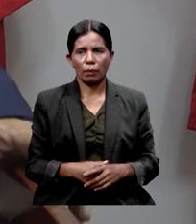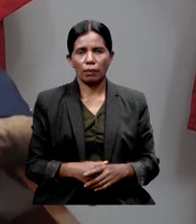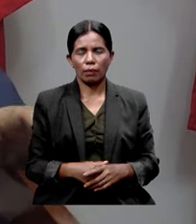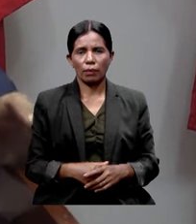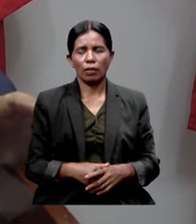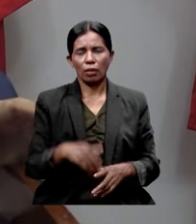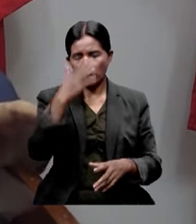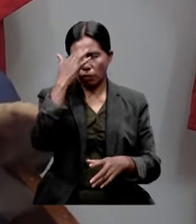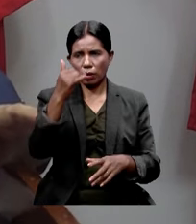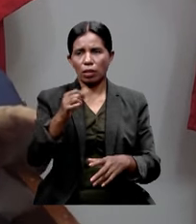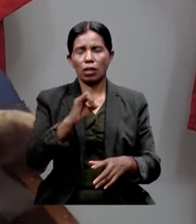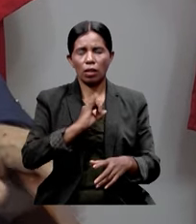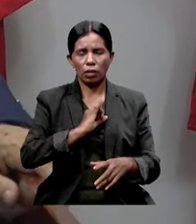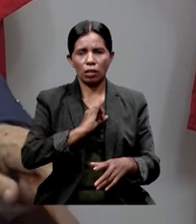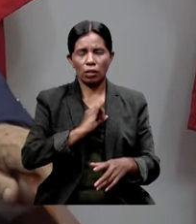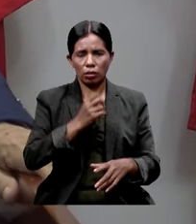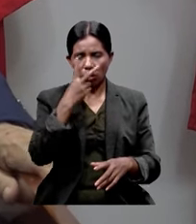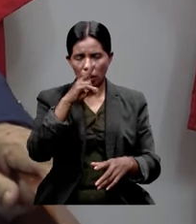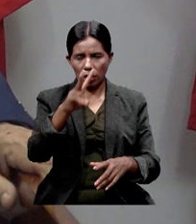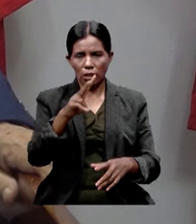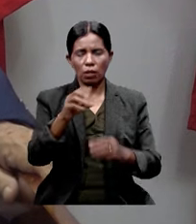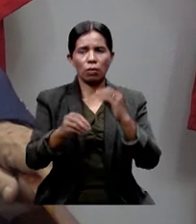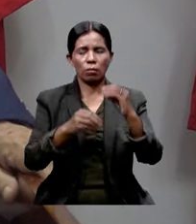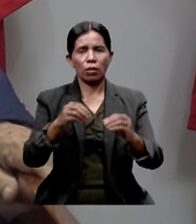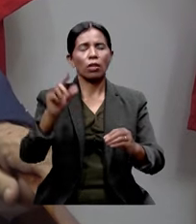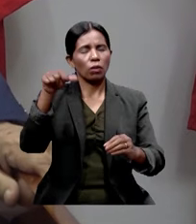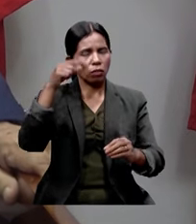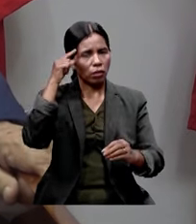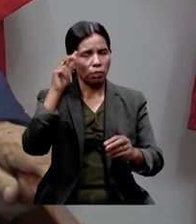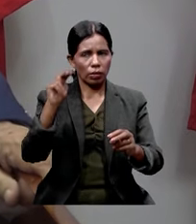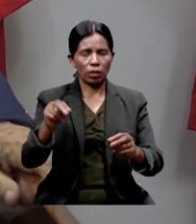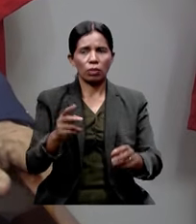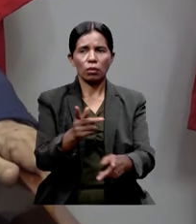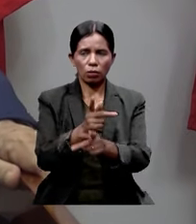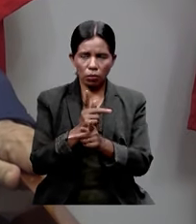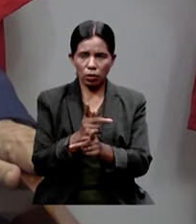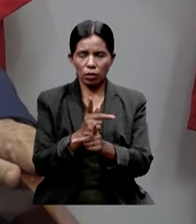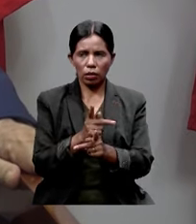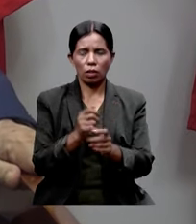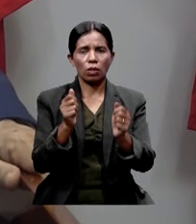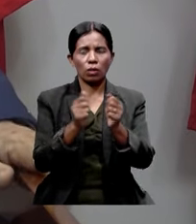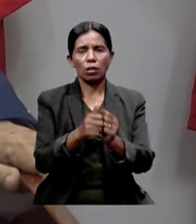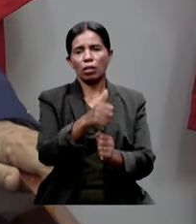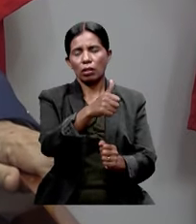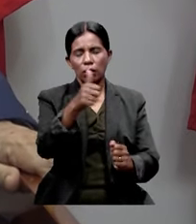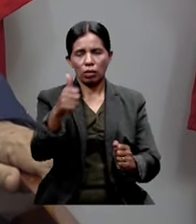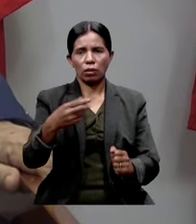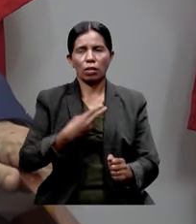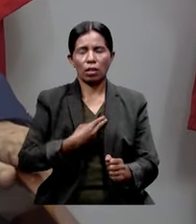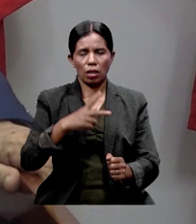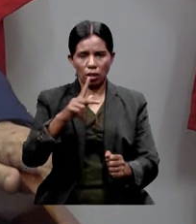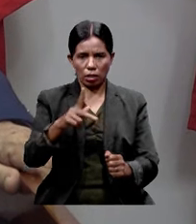estamos na aconselhamento para o governo, mas que é cuidado com a herida que nem a ralo.